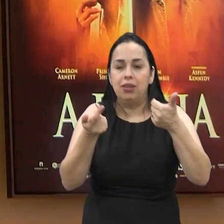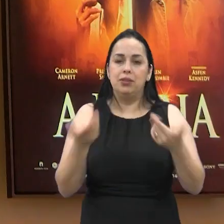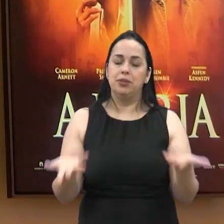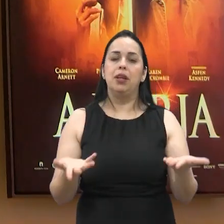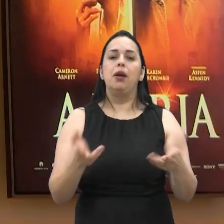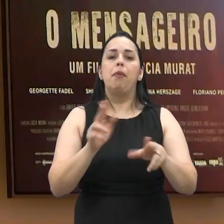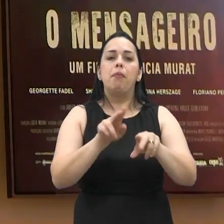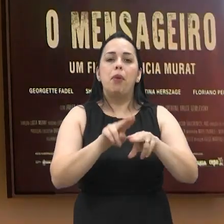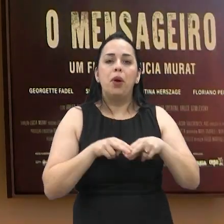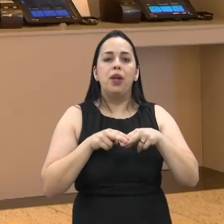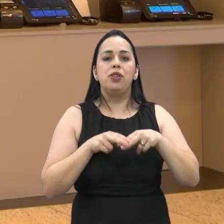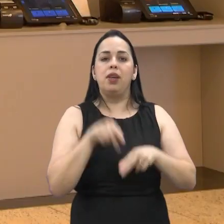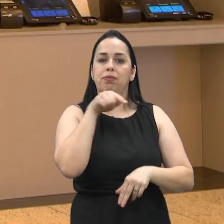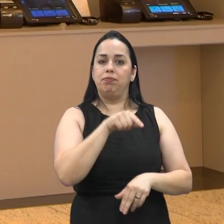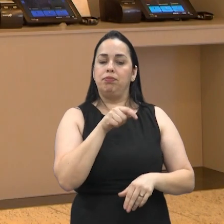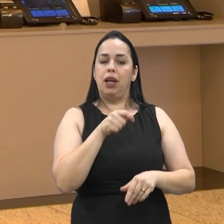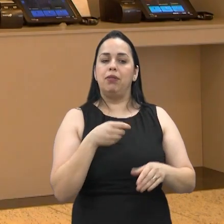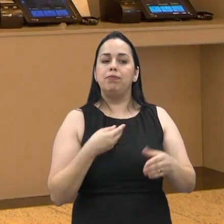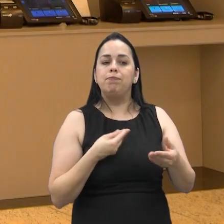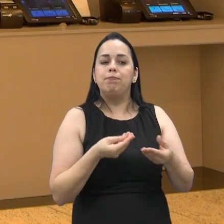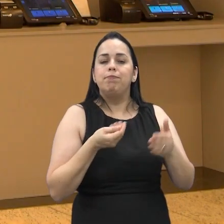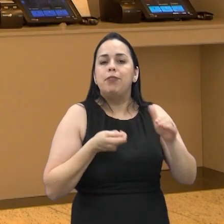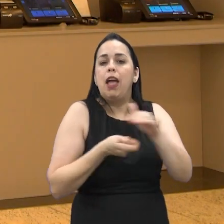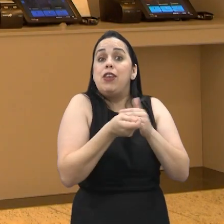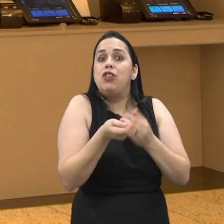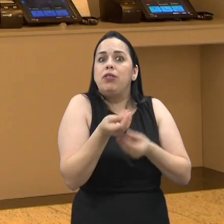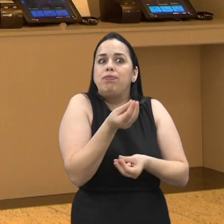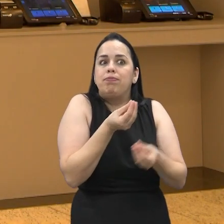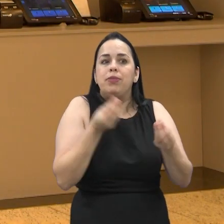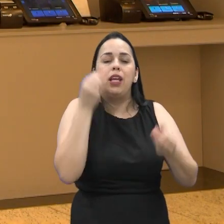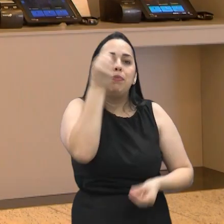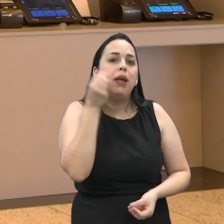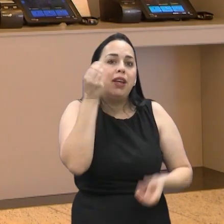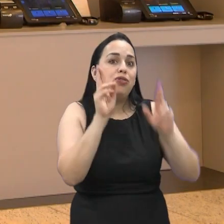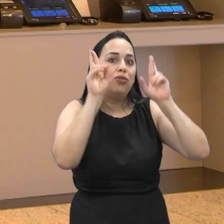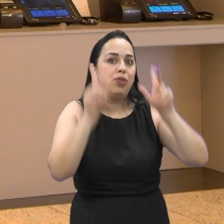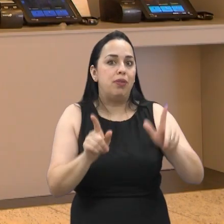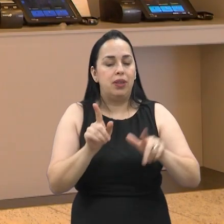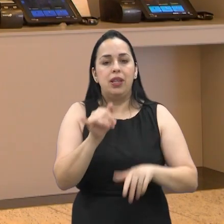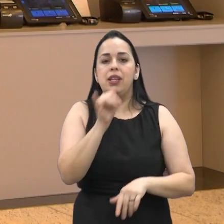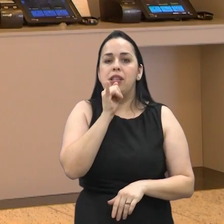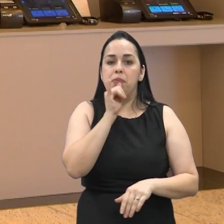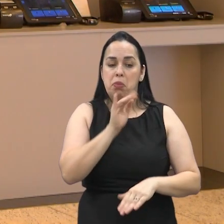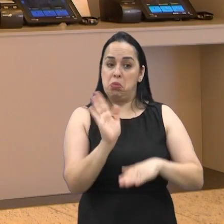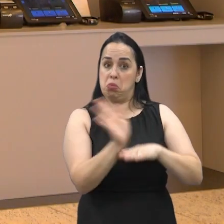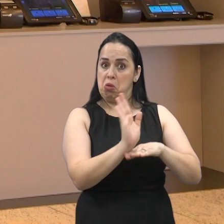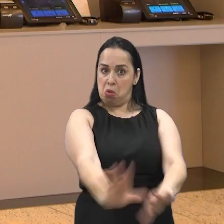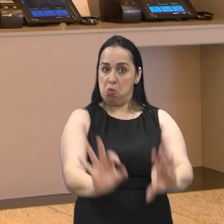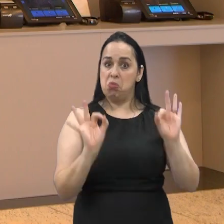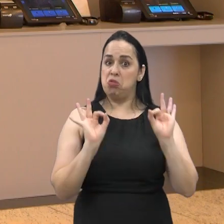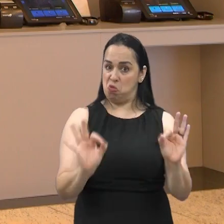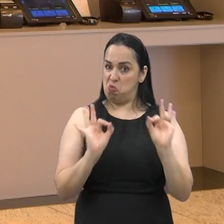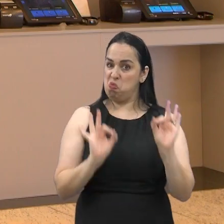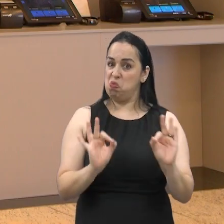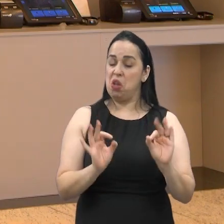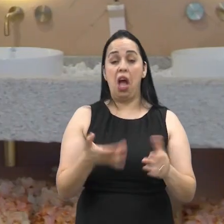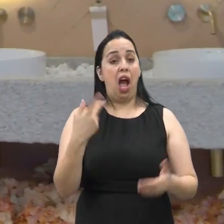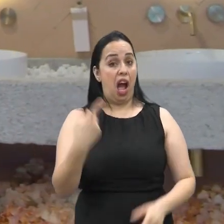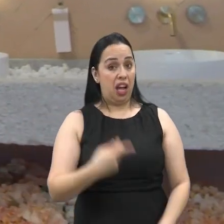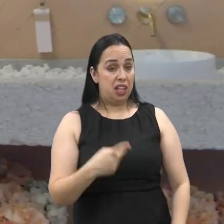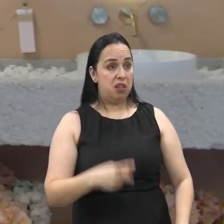às salas, os cinemas estão investindo em experiências diferentes. É o caso desse cinema de luxo em São José dos